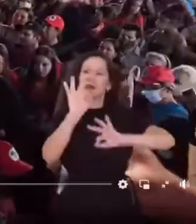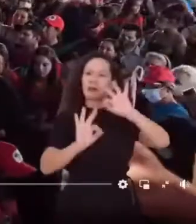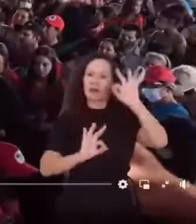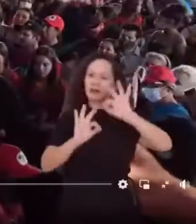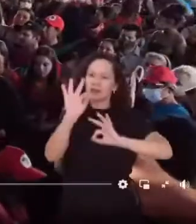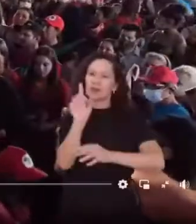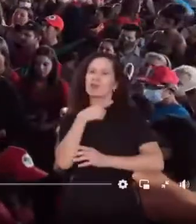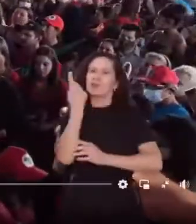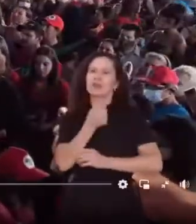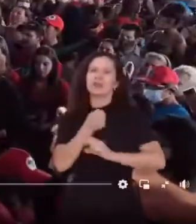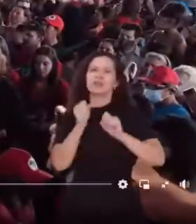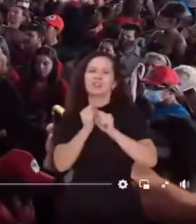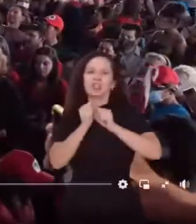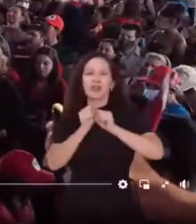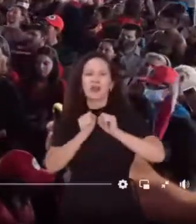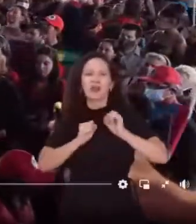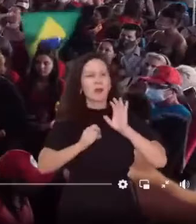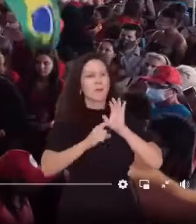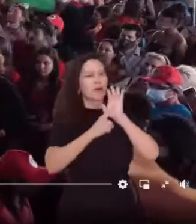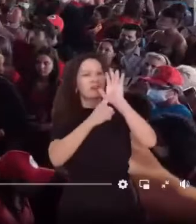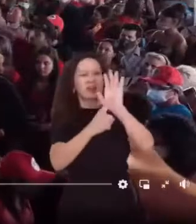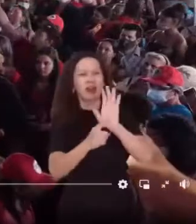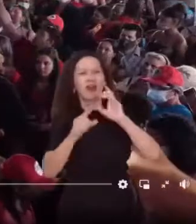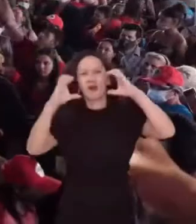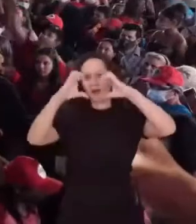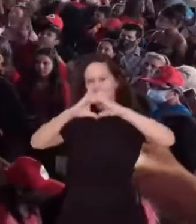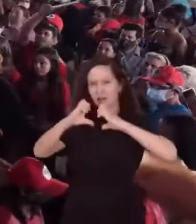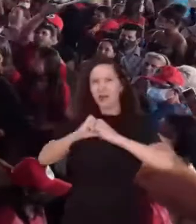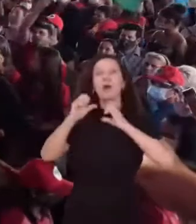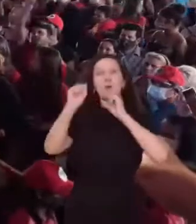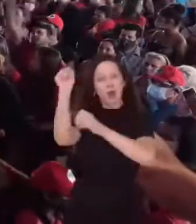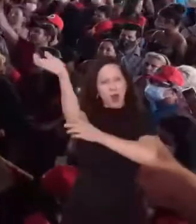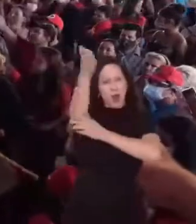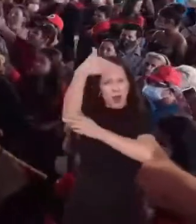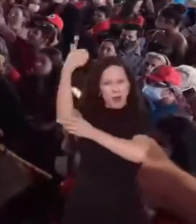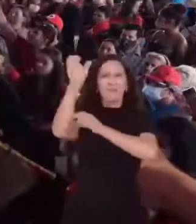nossos coraçõezinhos, pode levantar e chacoalhar.